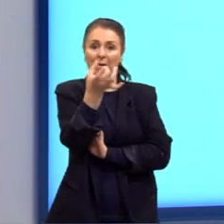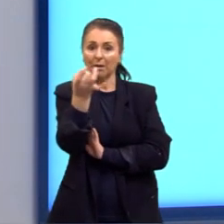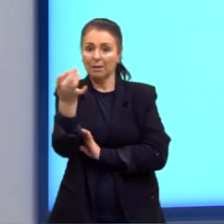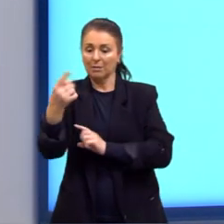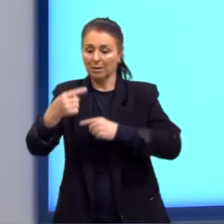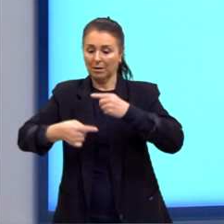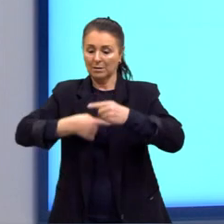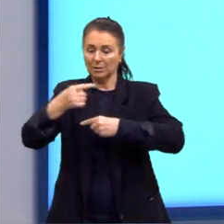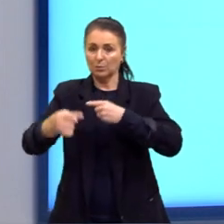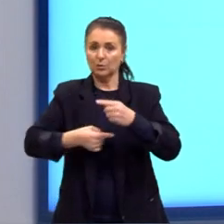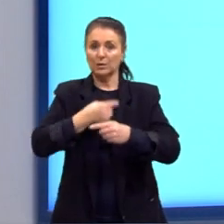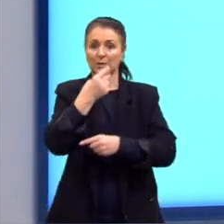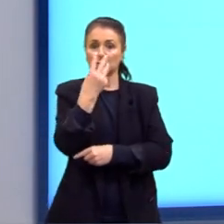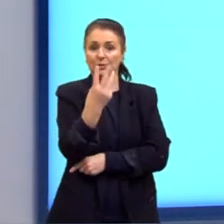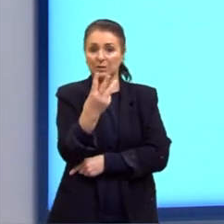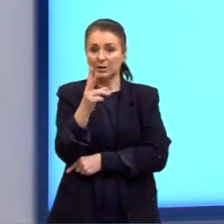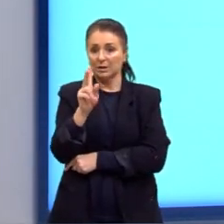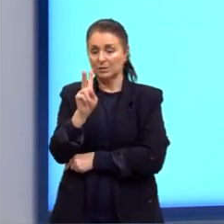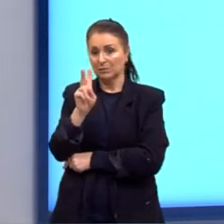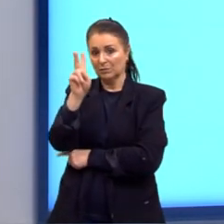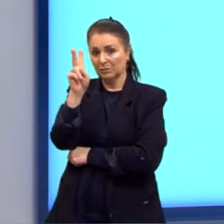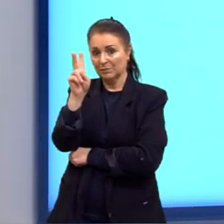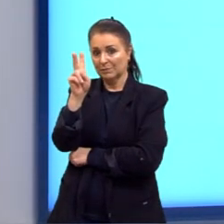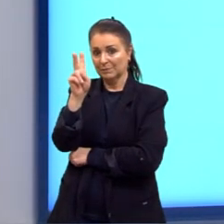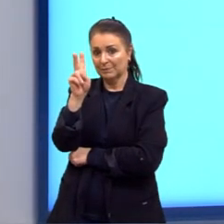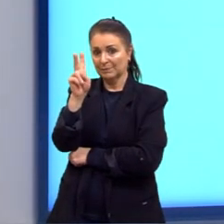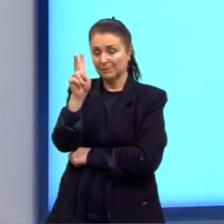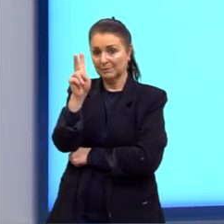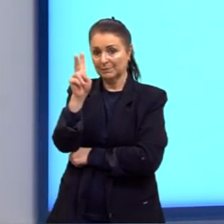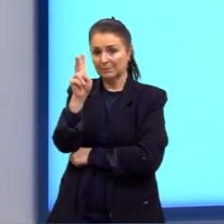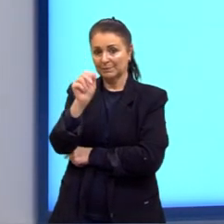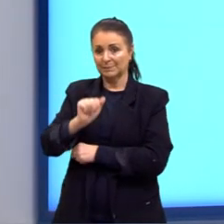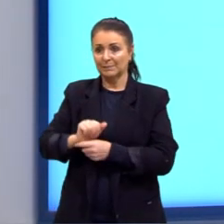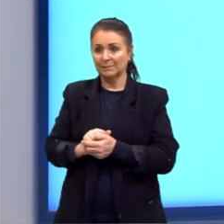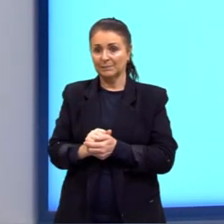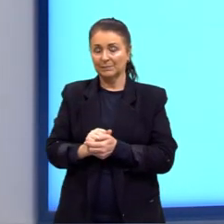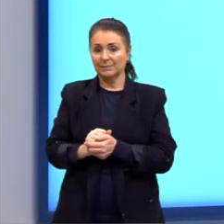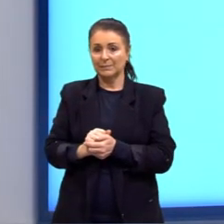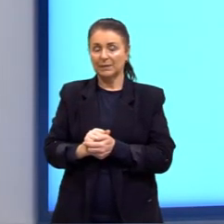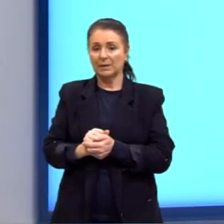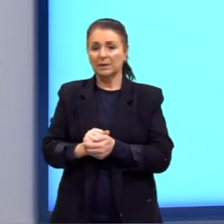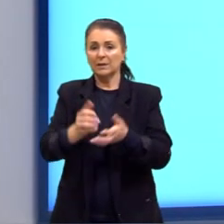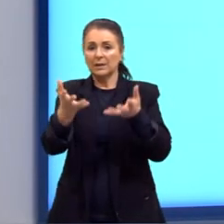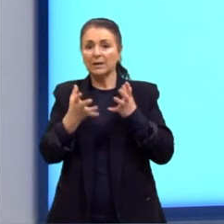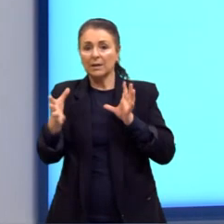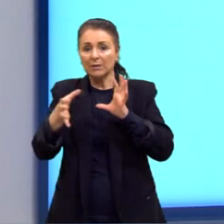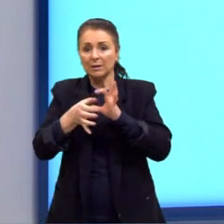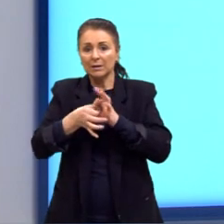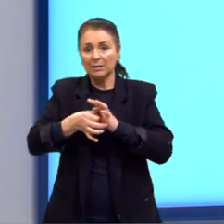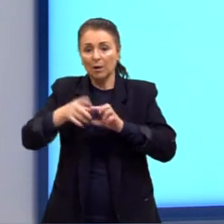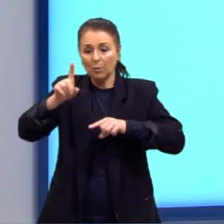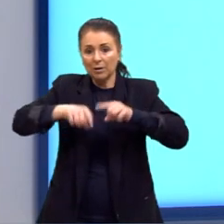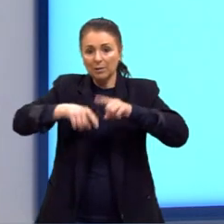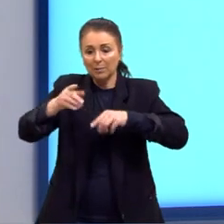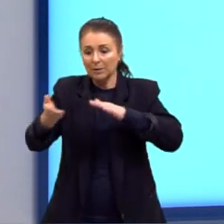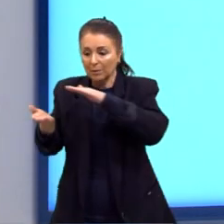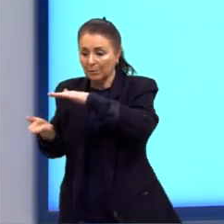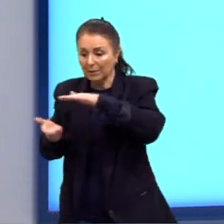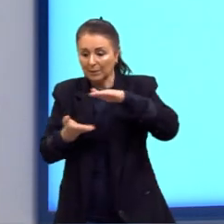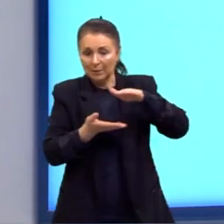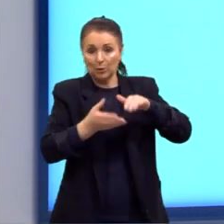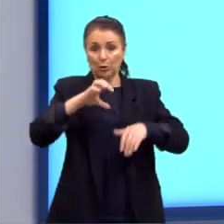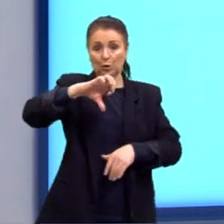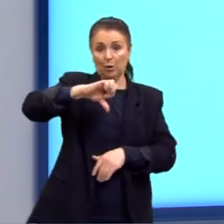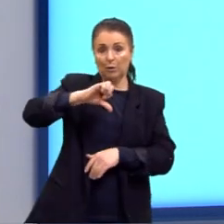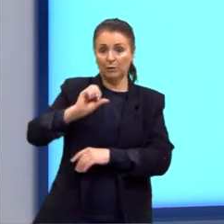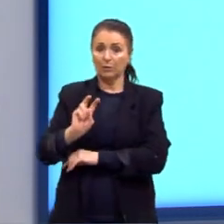Vai ser 3 volts tá Oi e ele quer conectar um equipamento em paralelo de 9